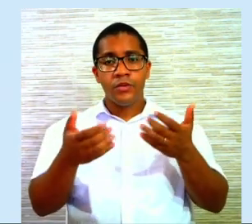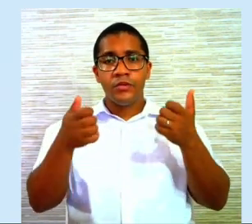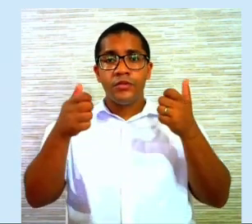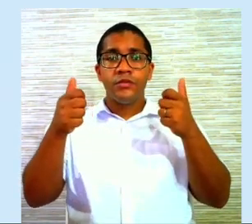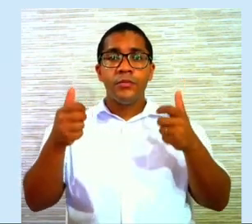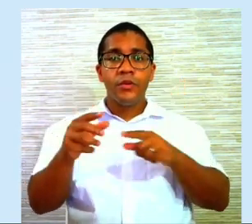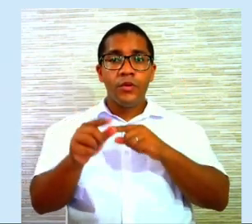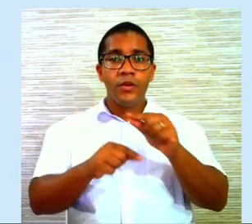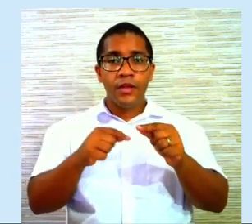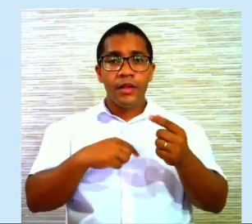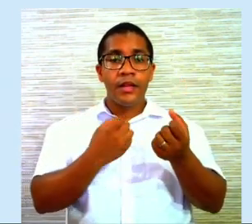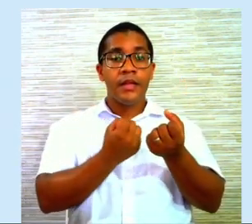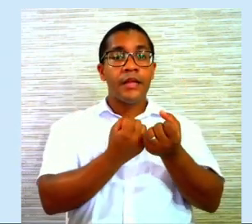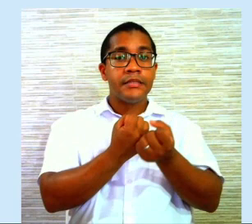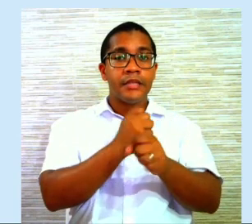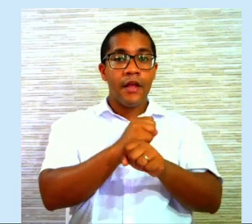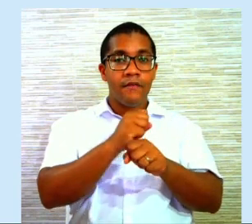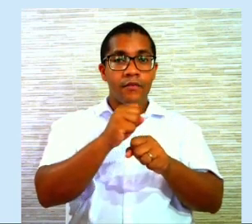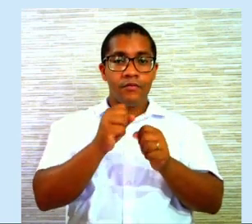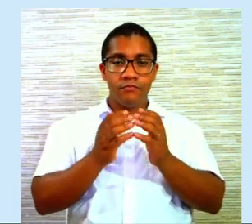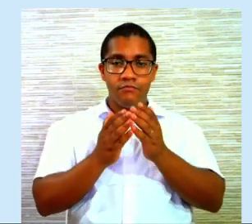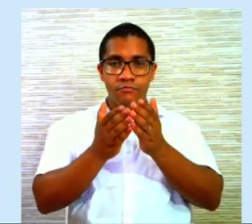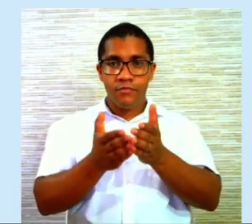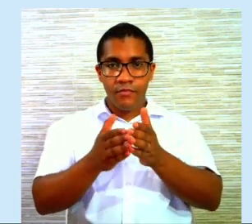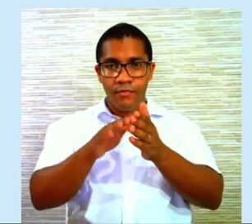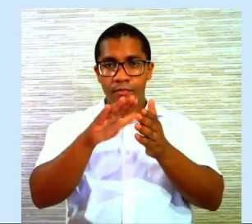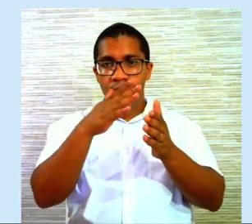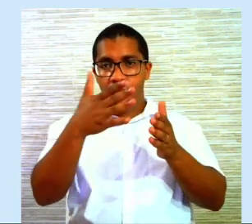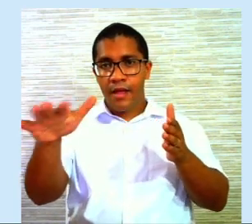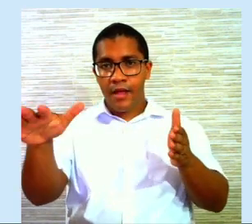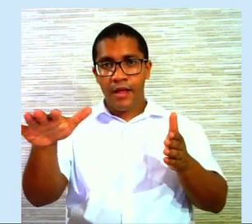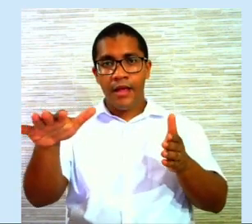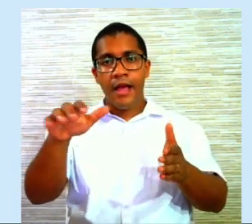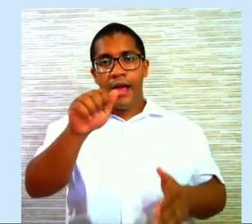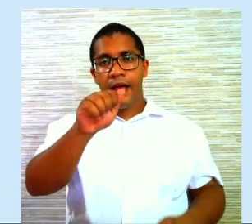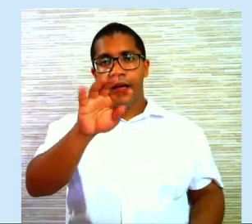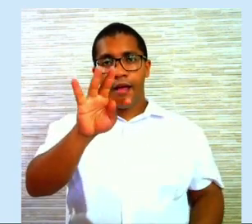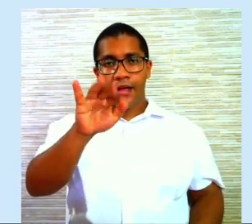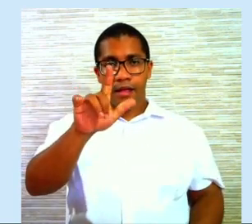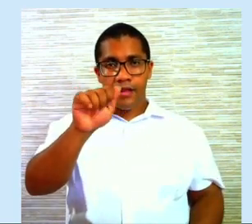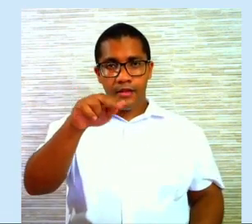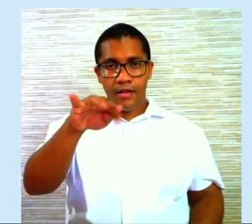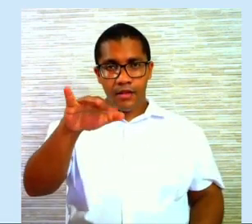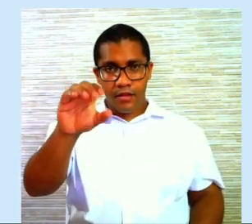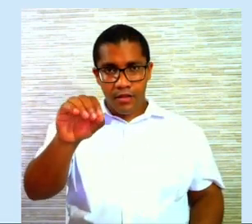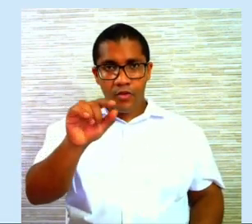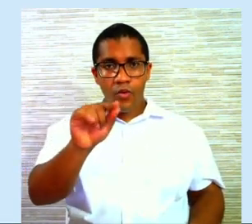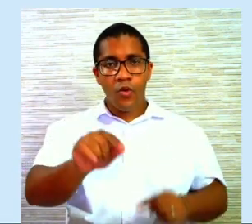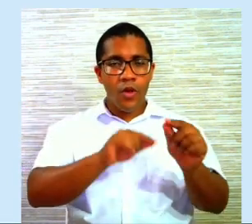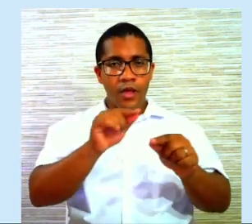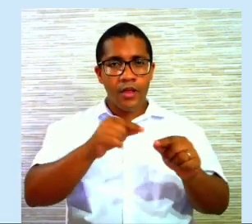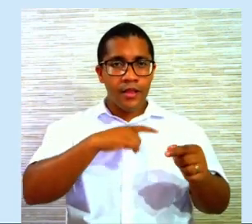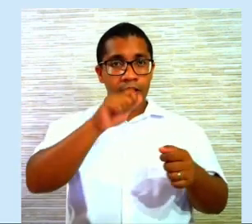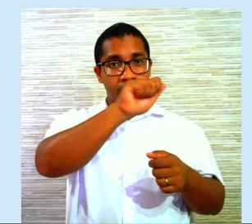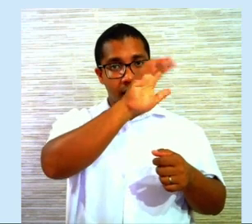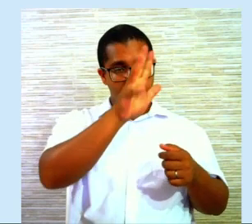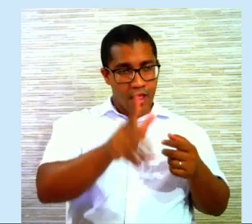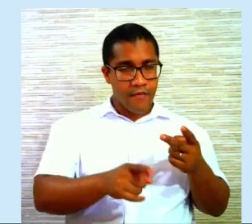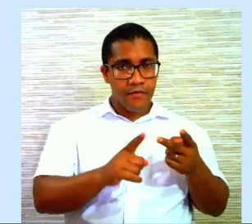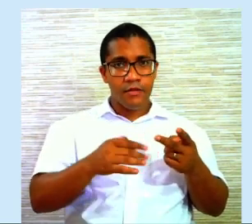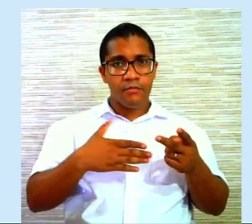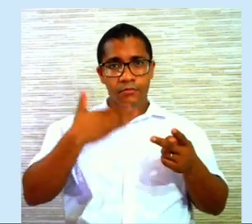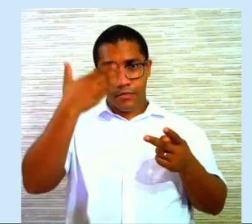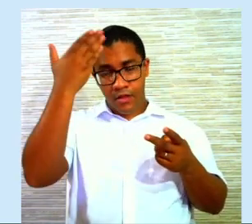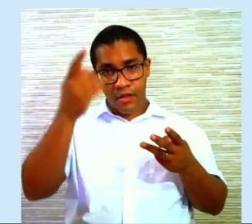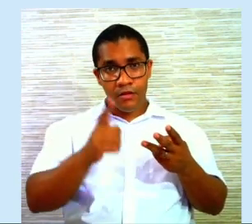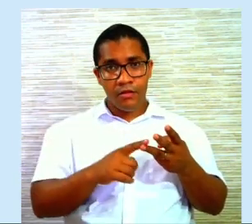o seguinte, que a escravidão lá no Atlântico ocorre na África, não ocorre pelos árabes e pelos